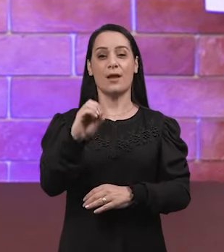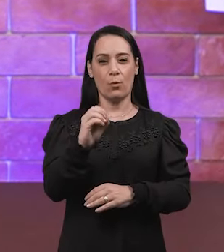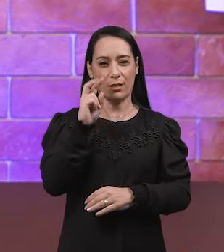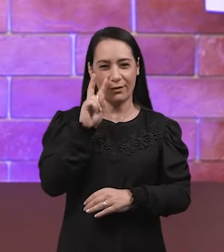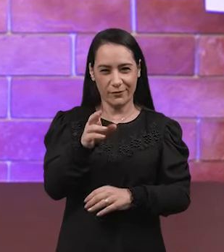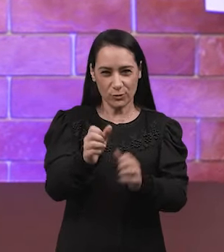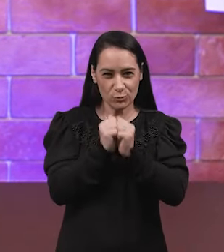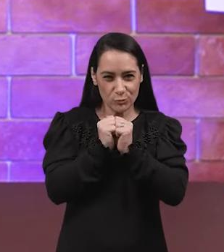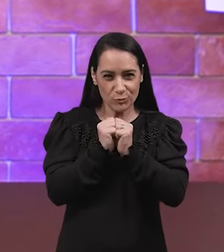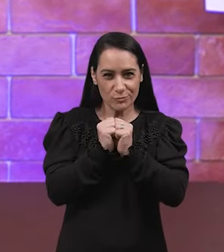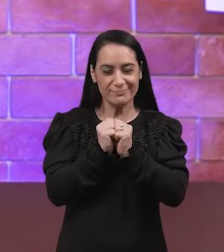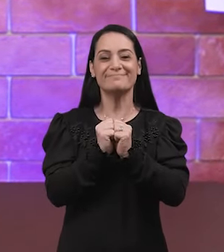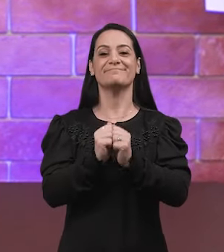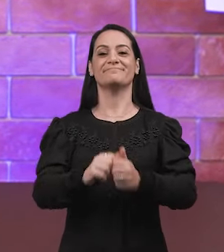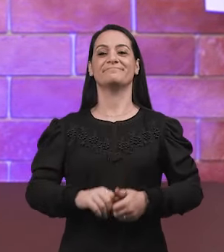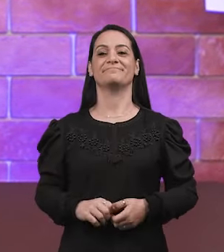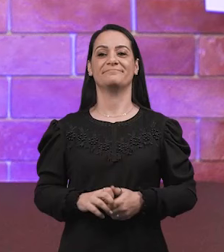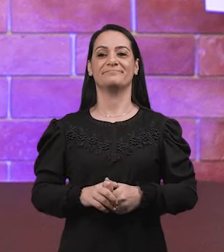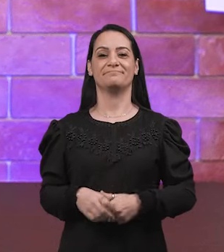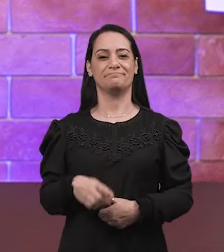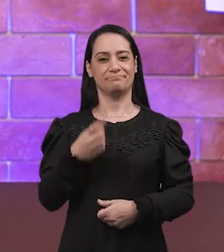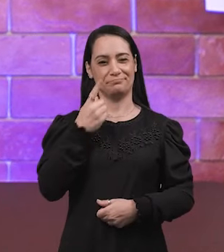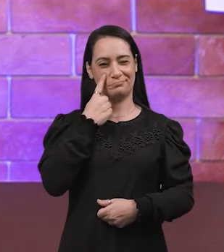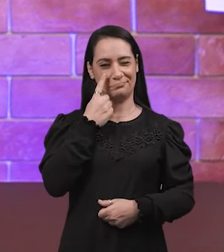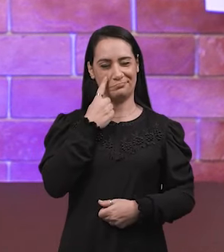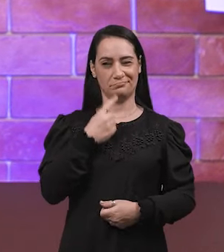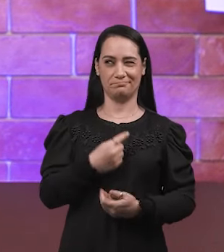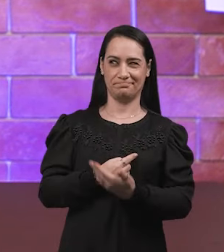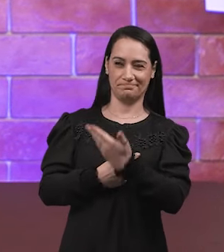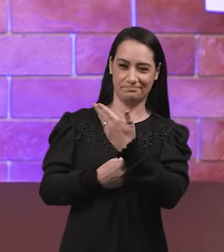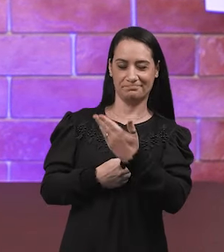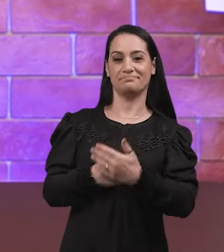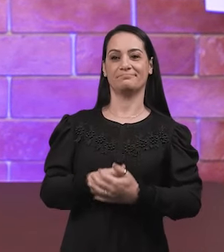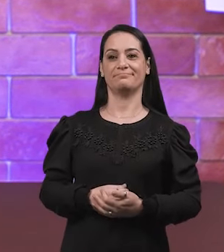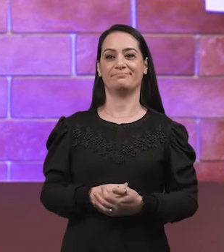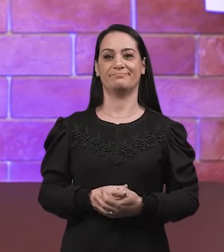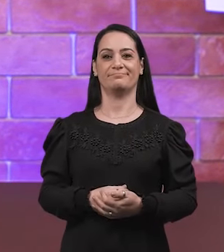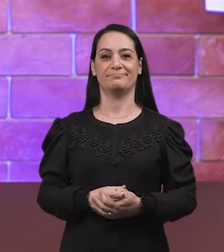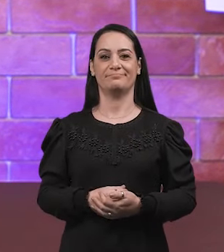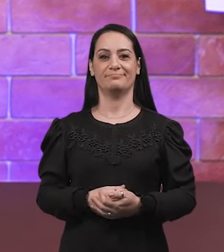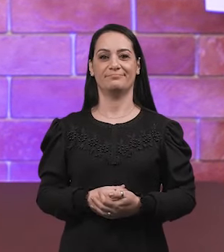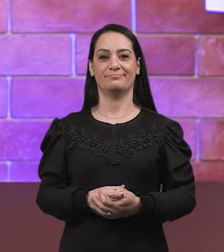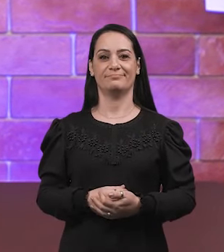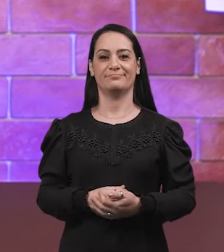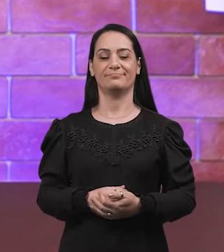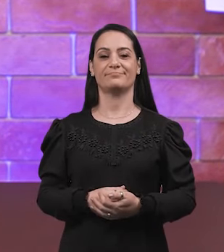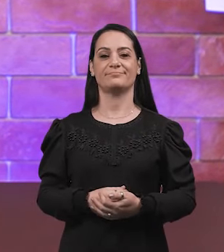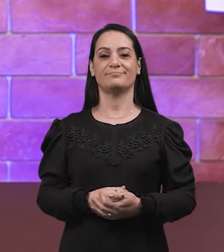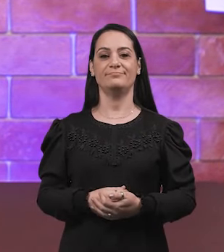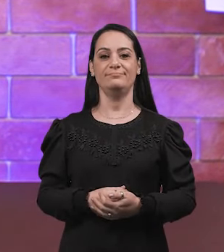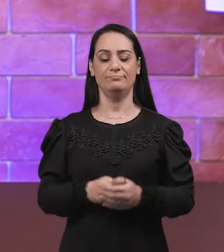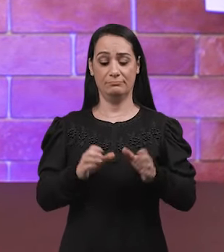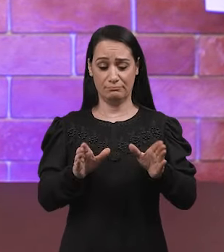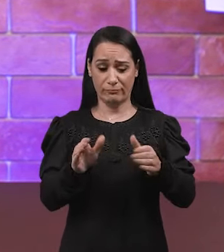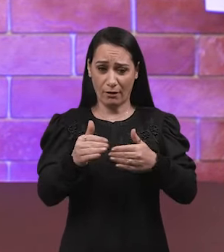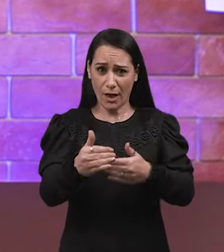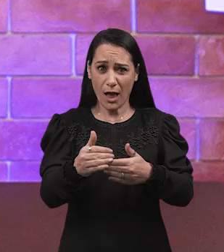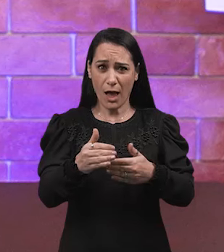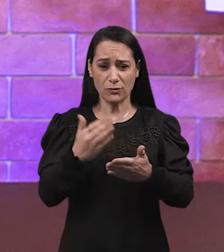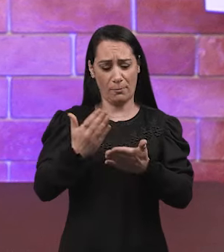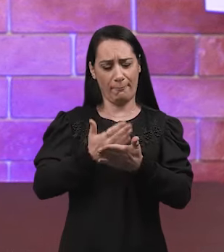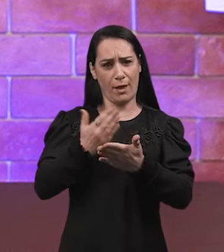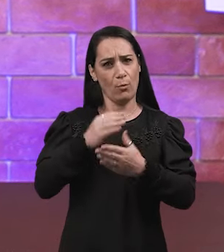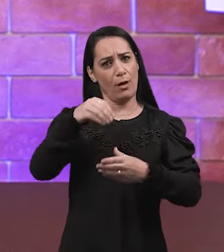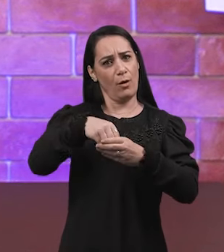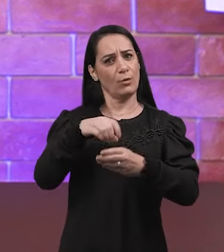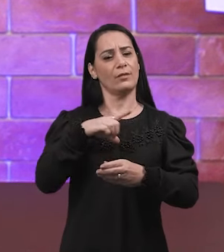M50. Vamos dar uma olhada juntos? Vamos lá. Recebi a caixinha aqui. Temos o